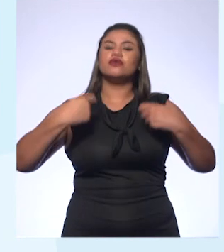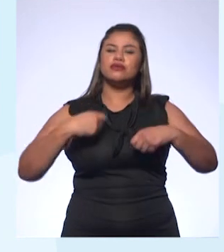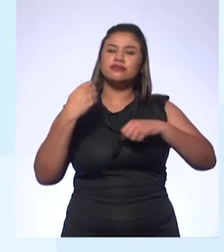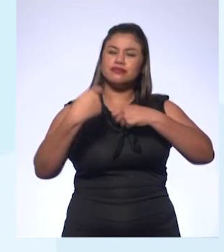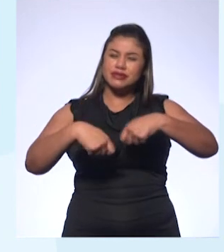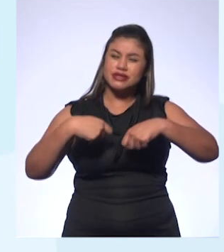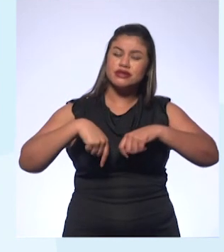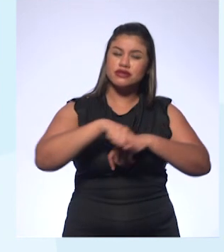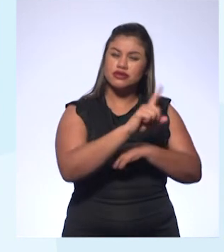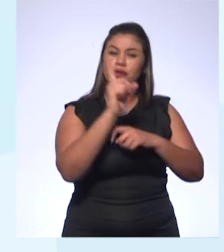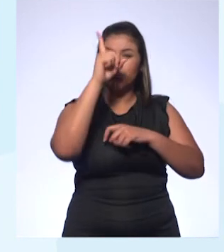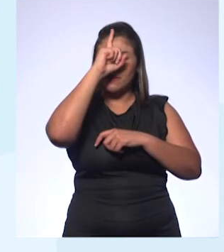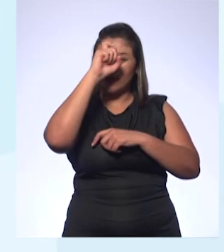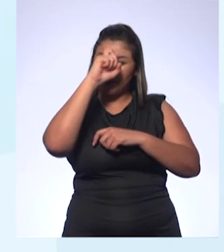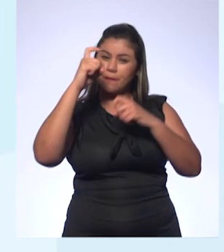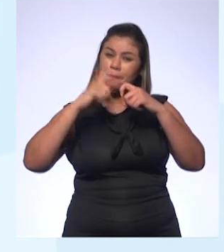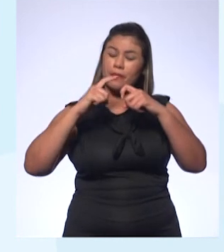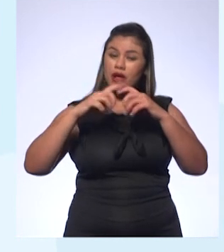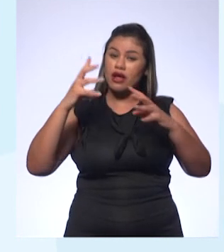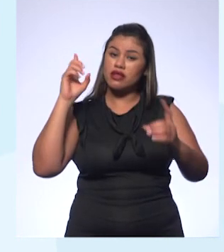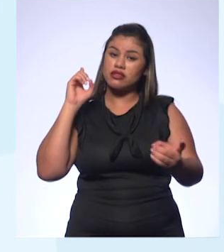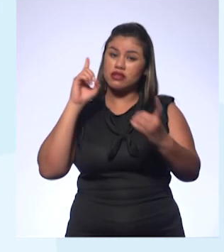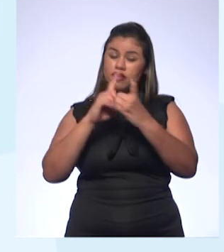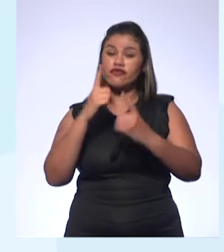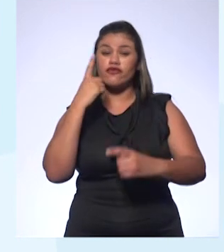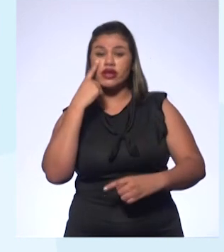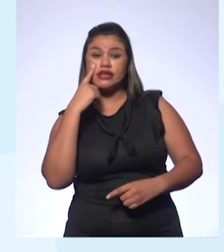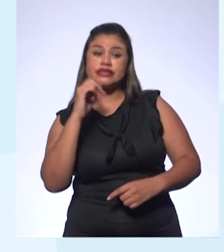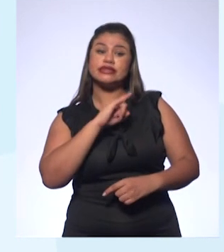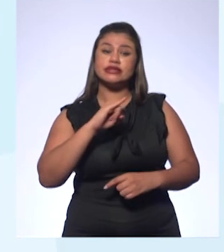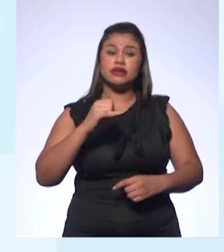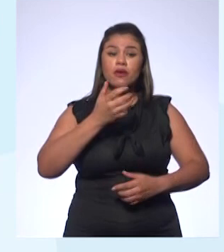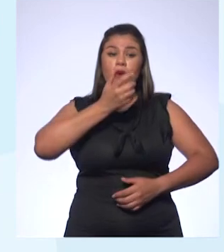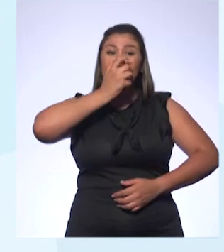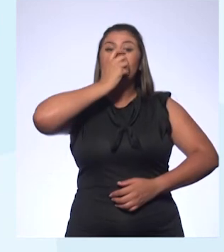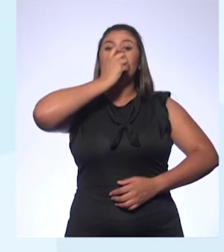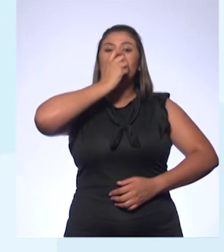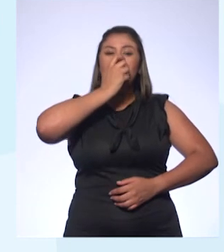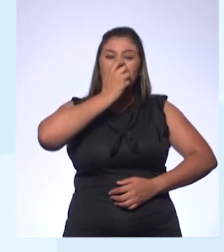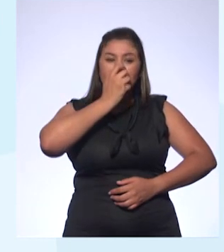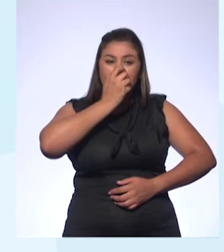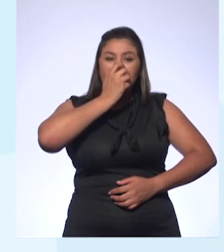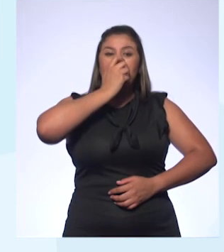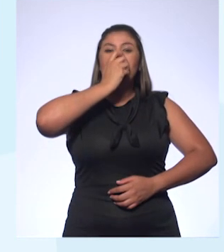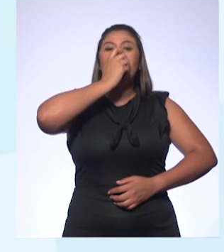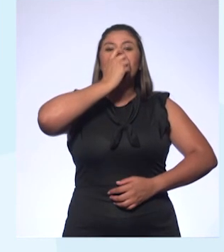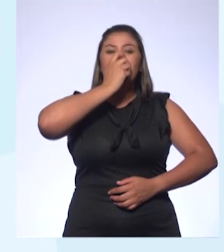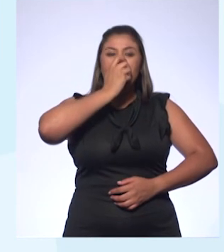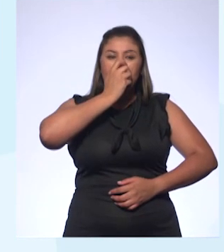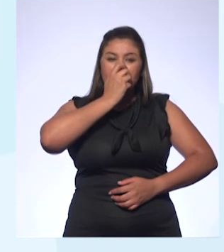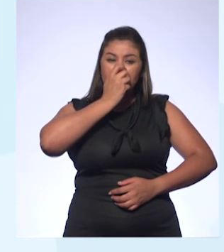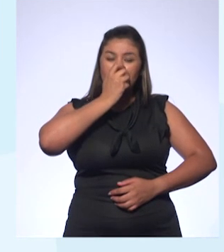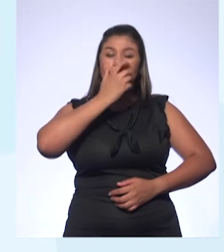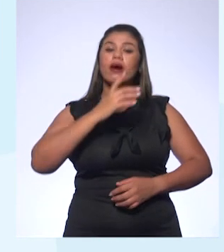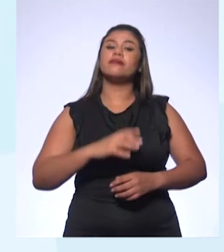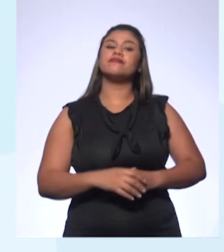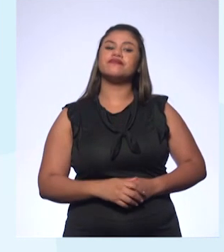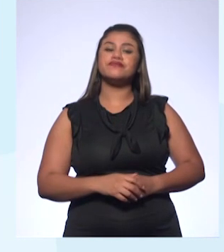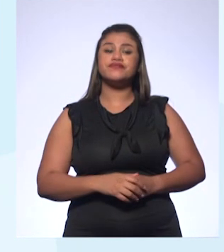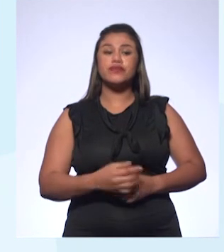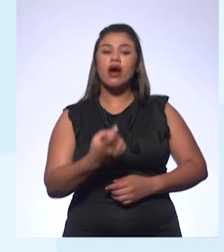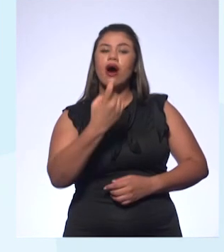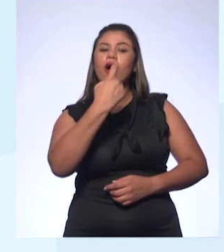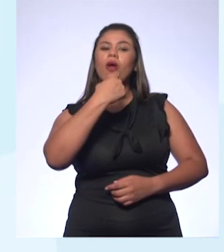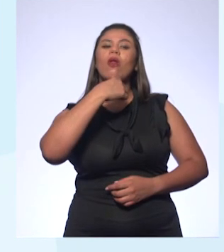médico para ter atendimento e saber se será preciso apenas um suporte respiratório, como a máscara de oxigênio,